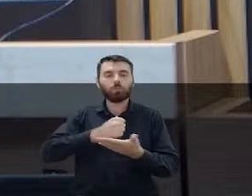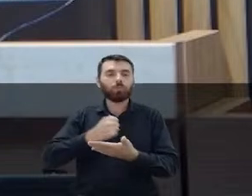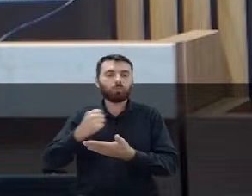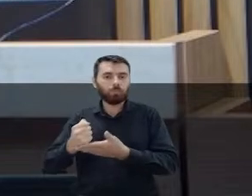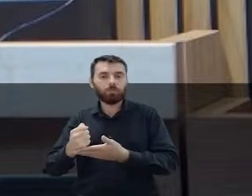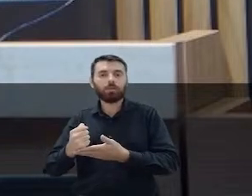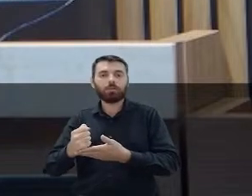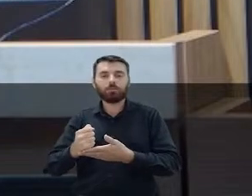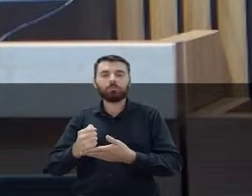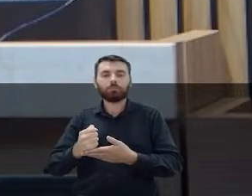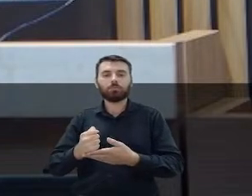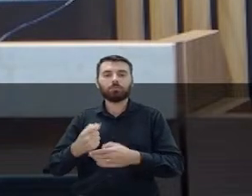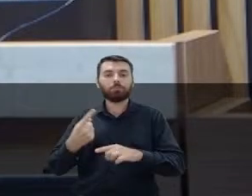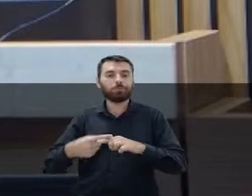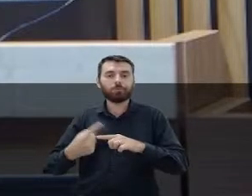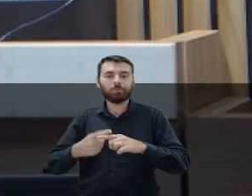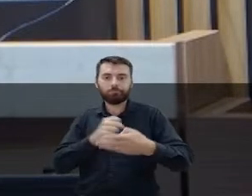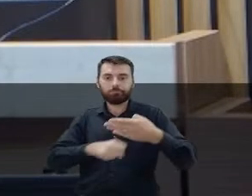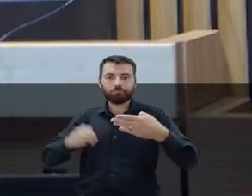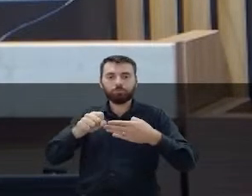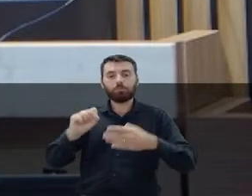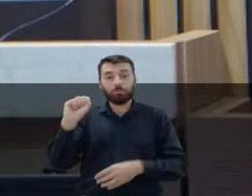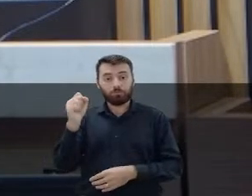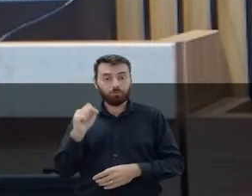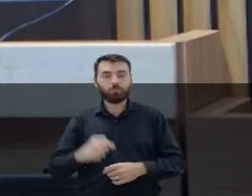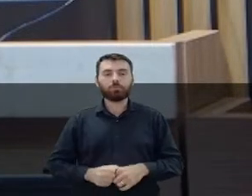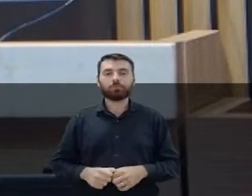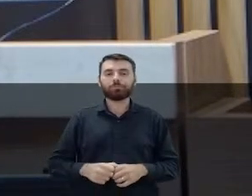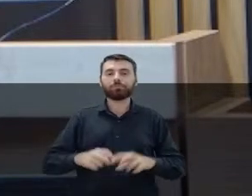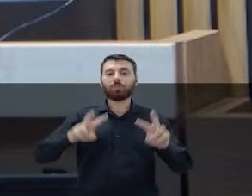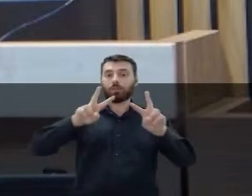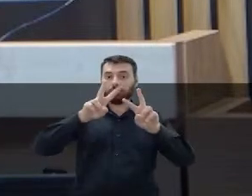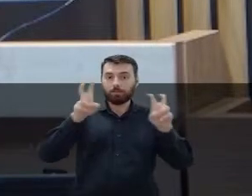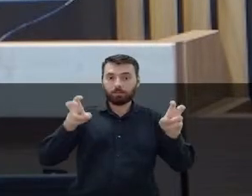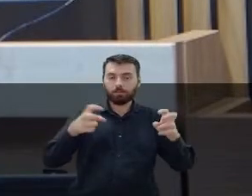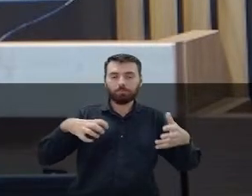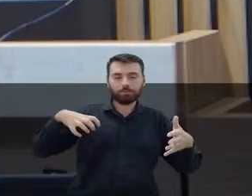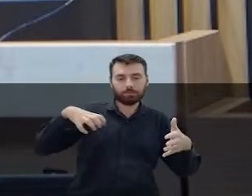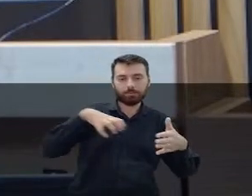8, acidente do trabalho,